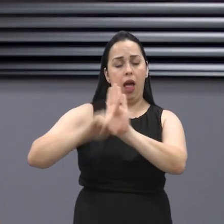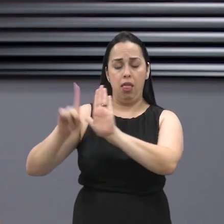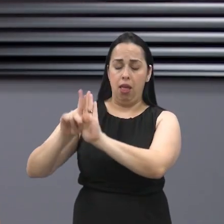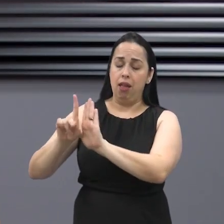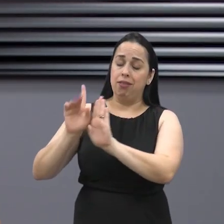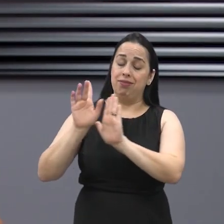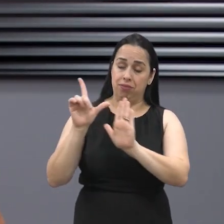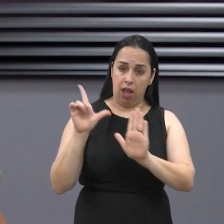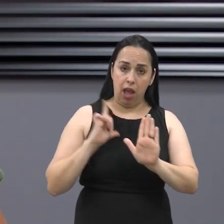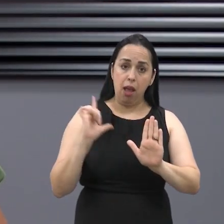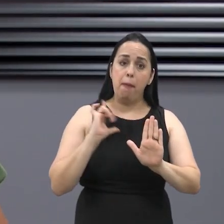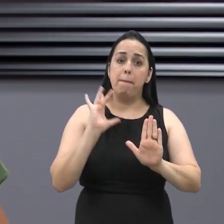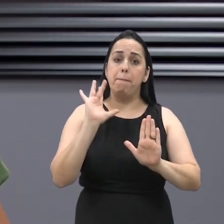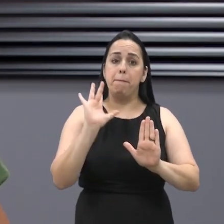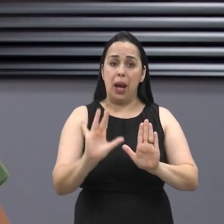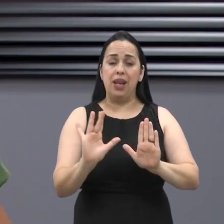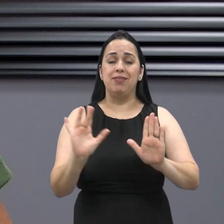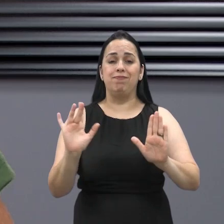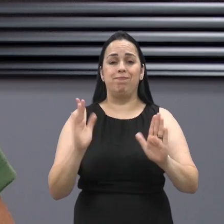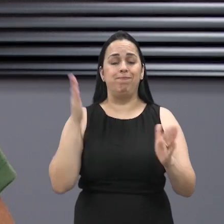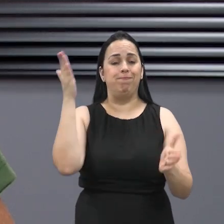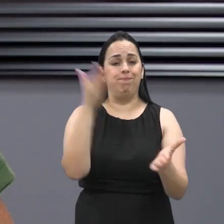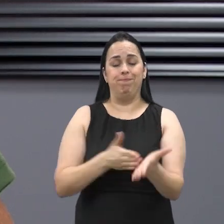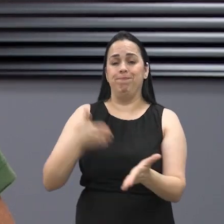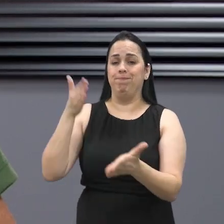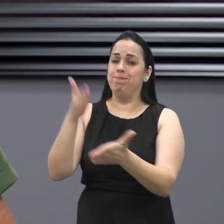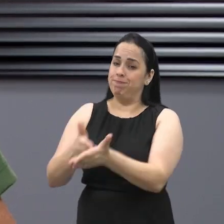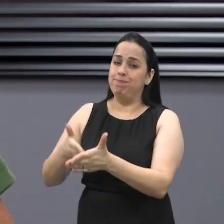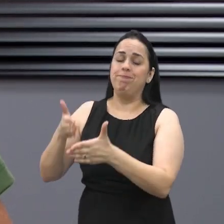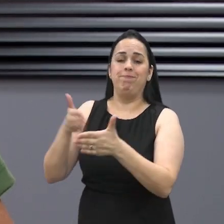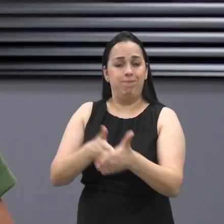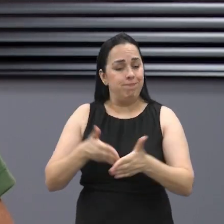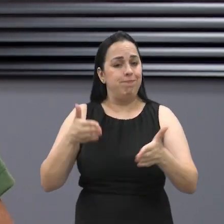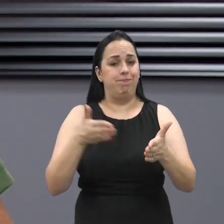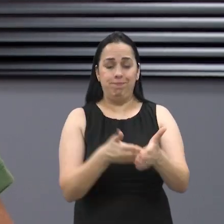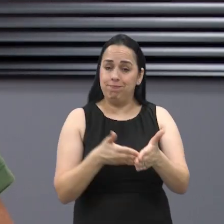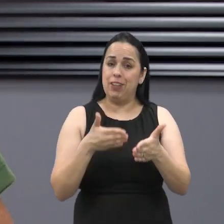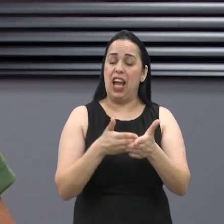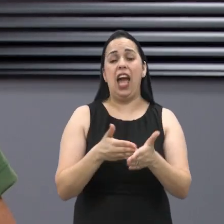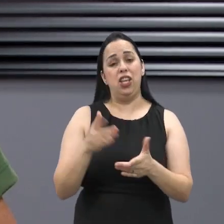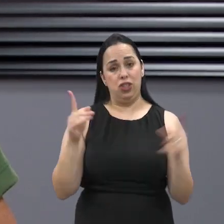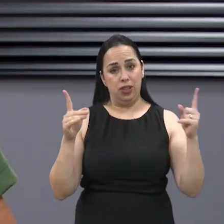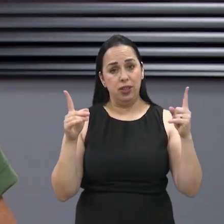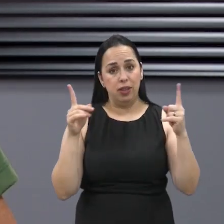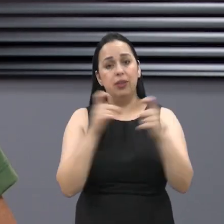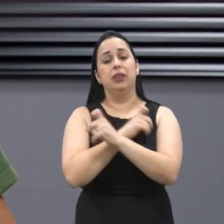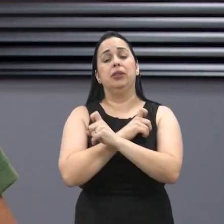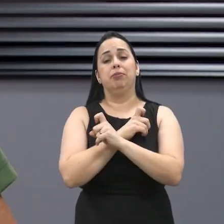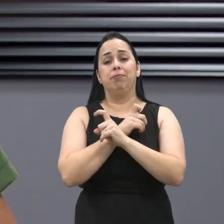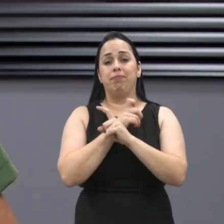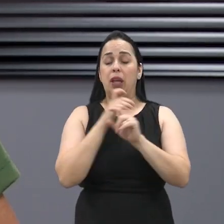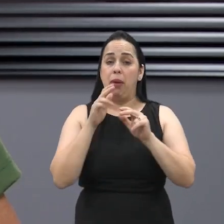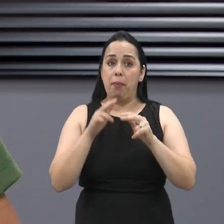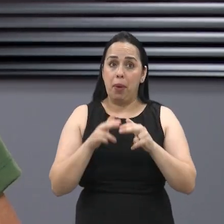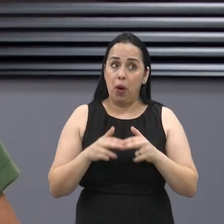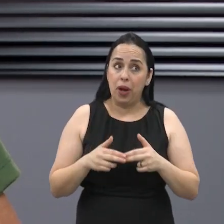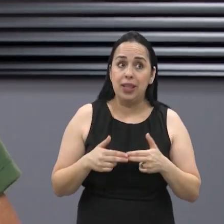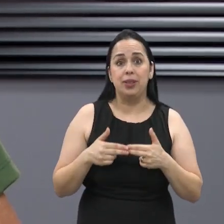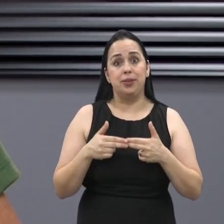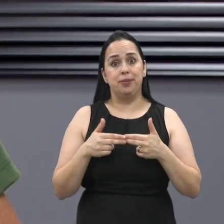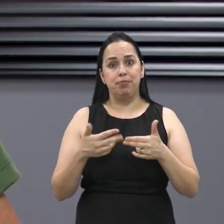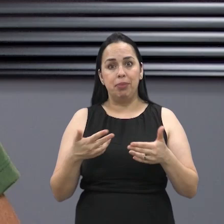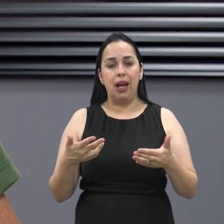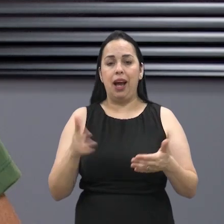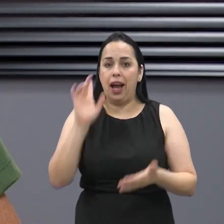né? Mas existem dificuldades de acesso a esses programas. Então, a